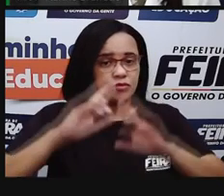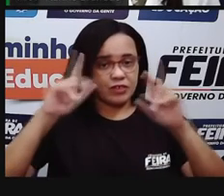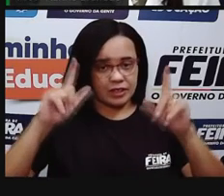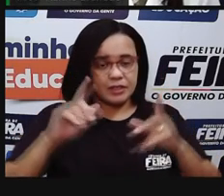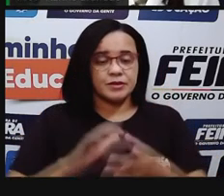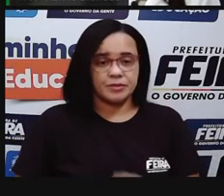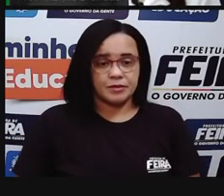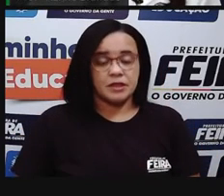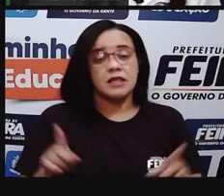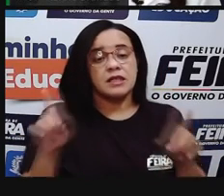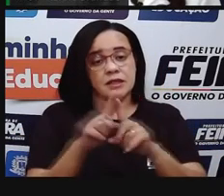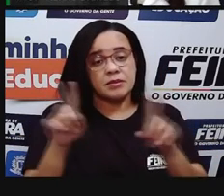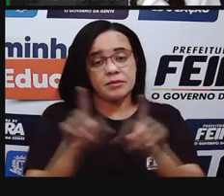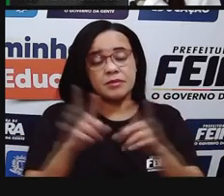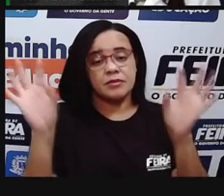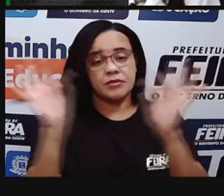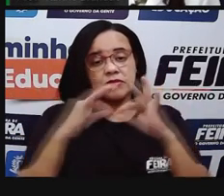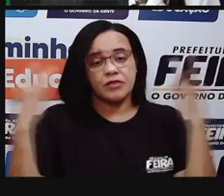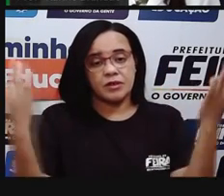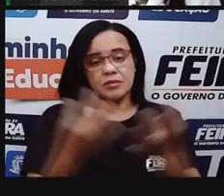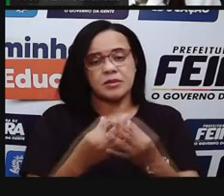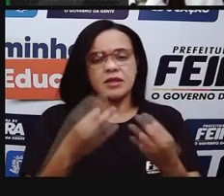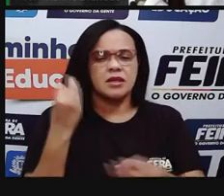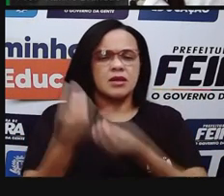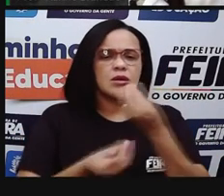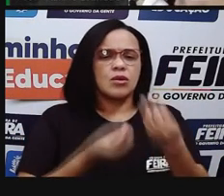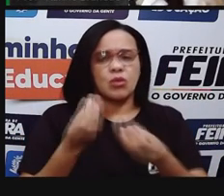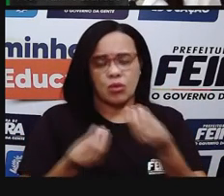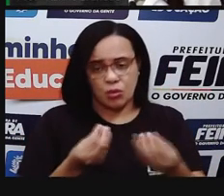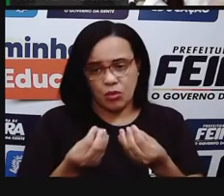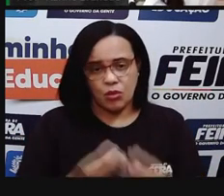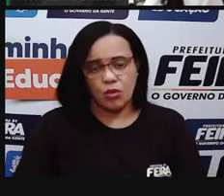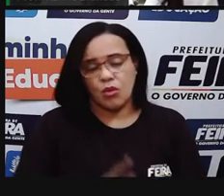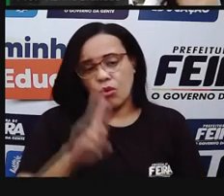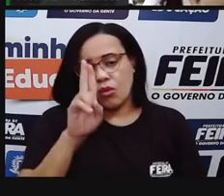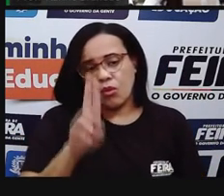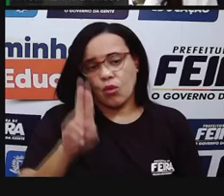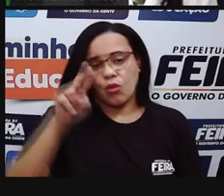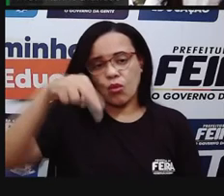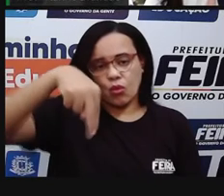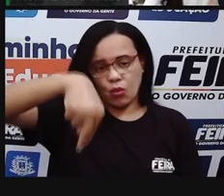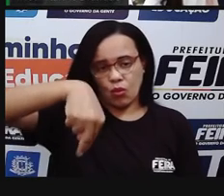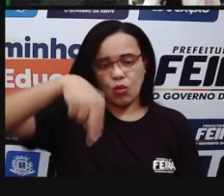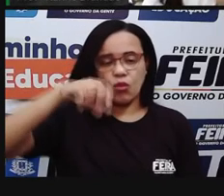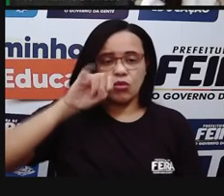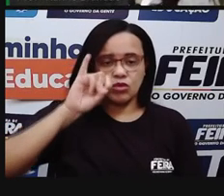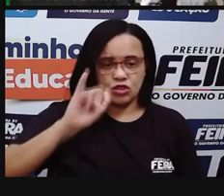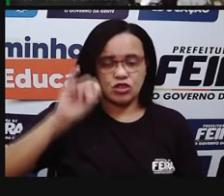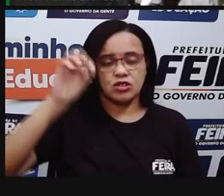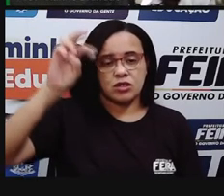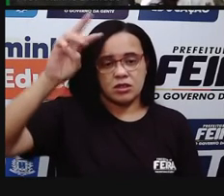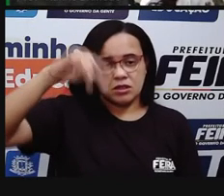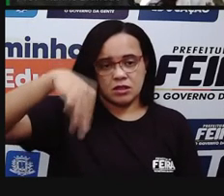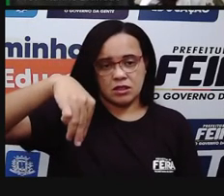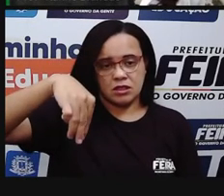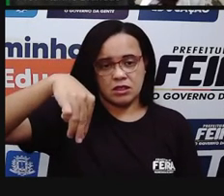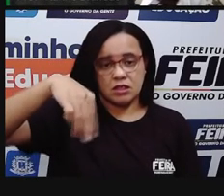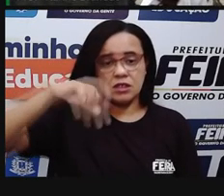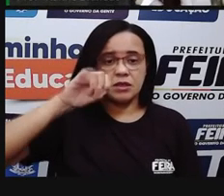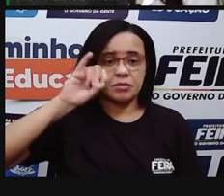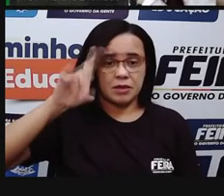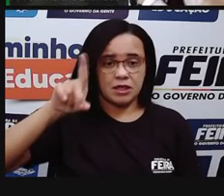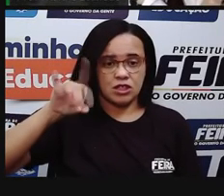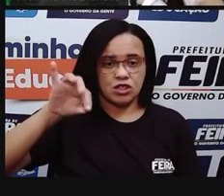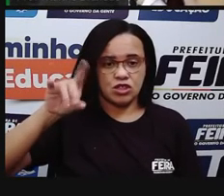hominídea, certo? Essa família hominídea, ela tem uma característica por um desenvolvimento maior do seu crânio,